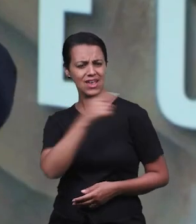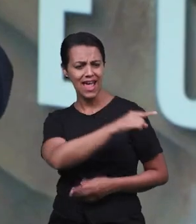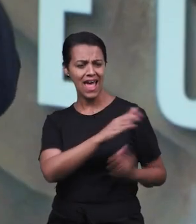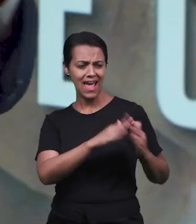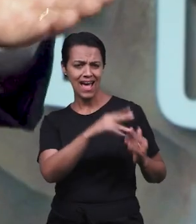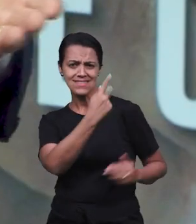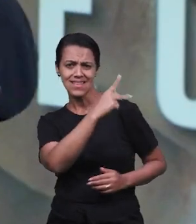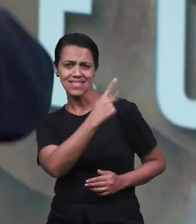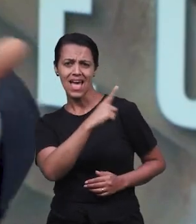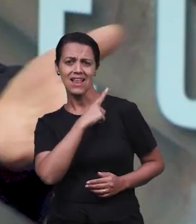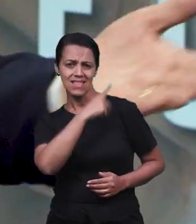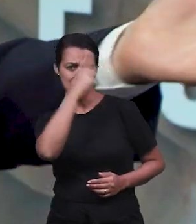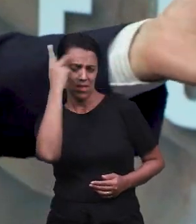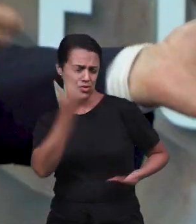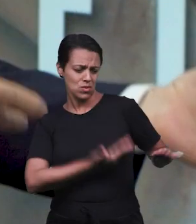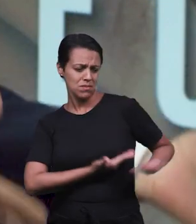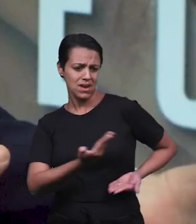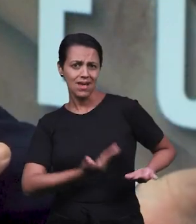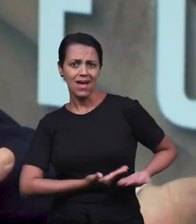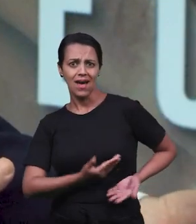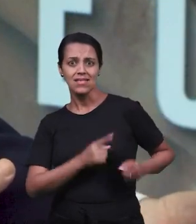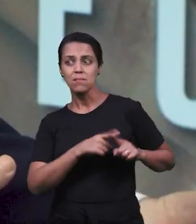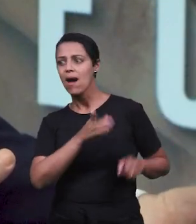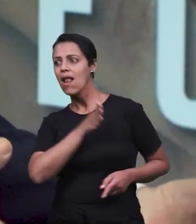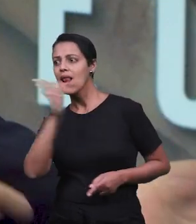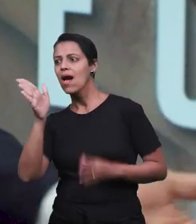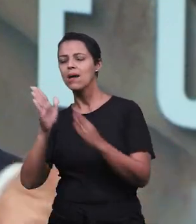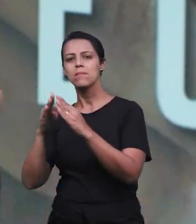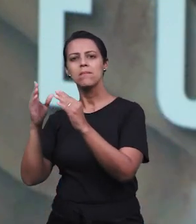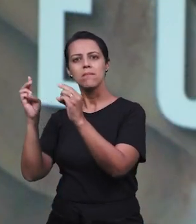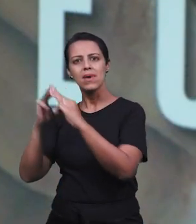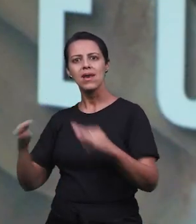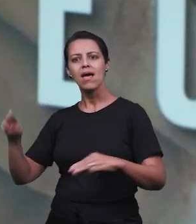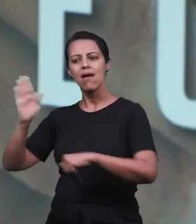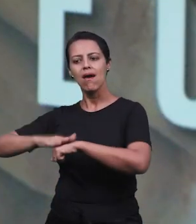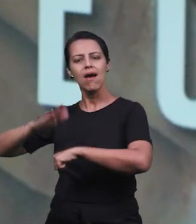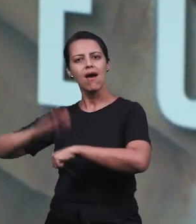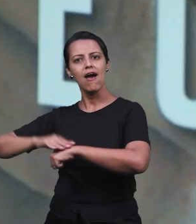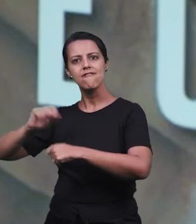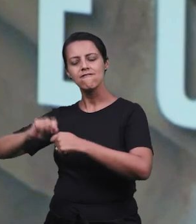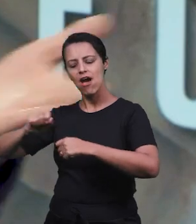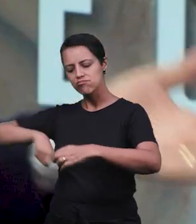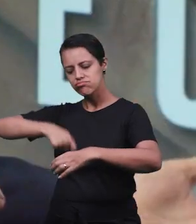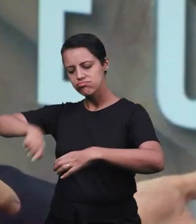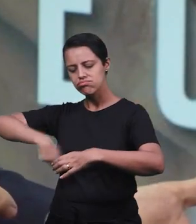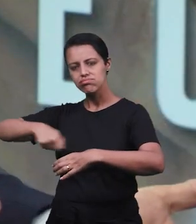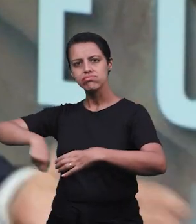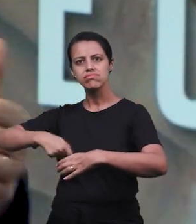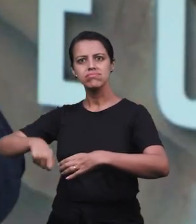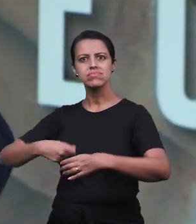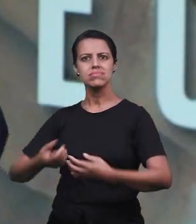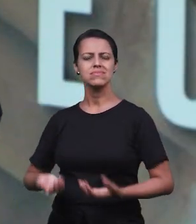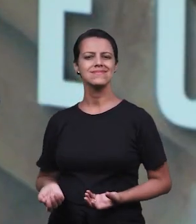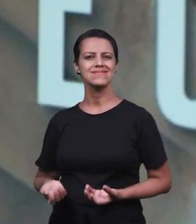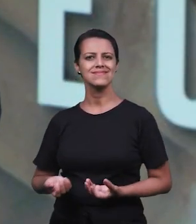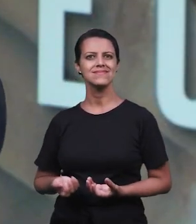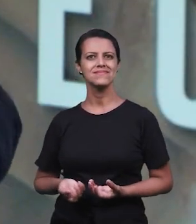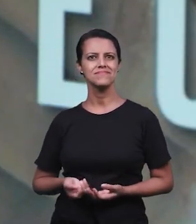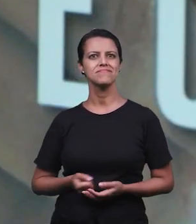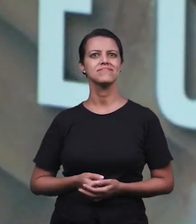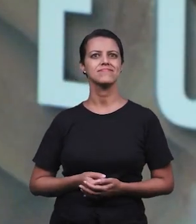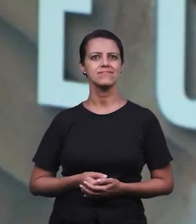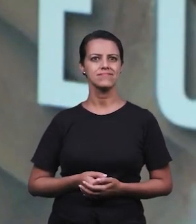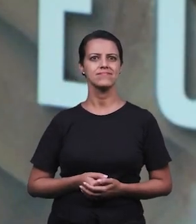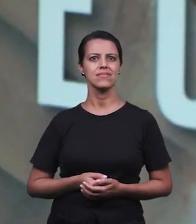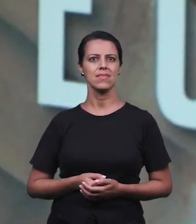Ela fazia aqui o que ela não faz na casa dela. A limpeza da casa dela, ela tem quem faça, mas aqui ela vinha